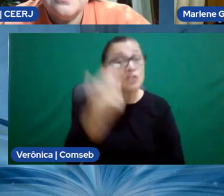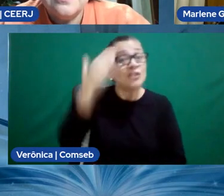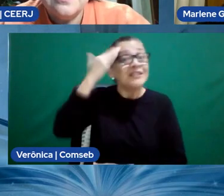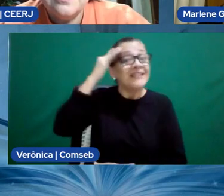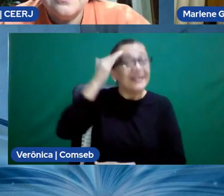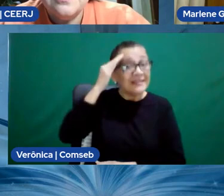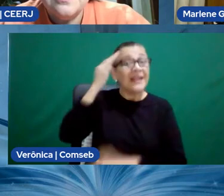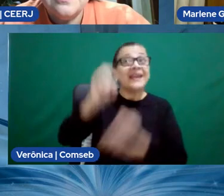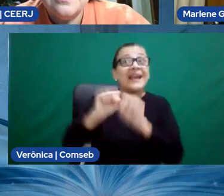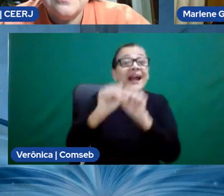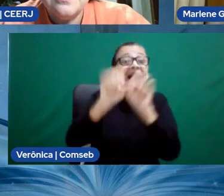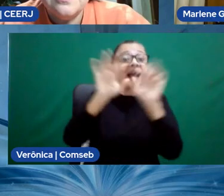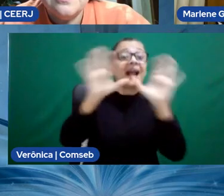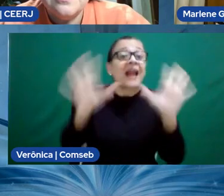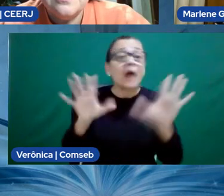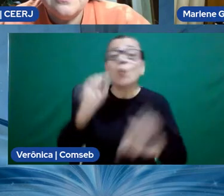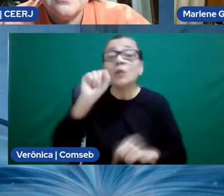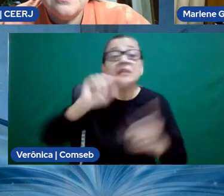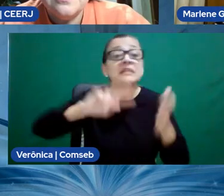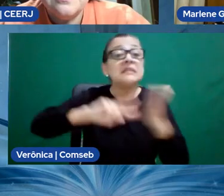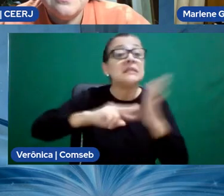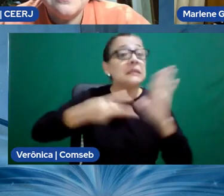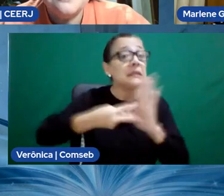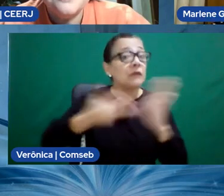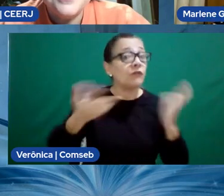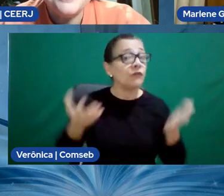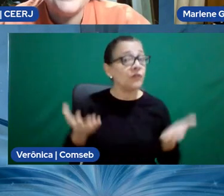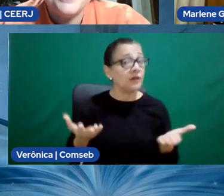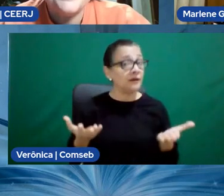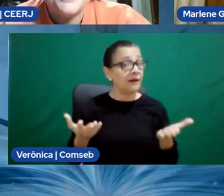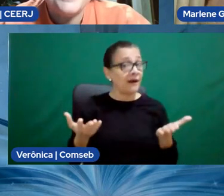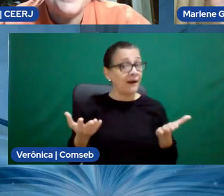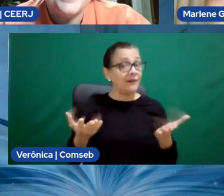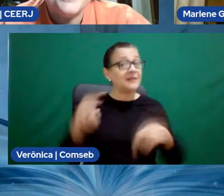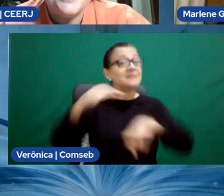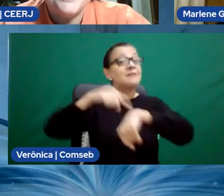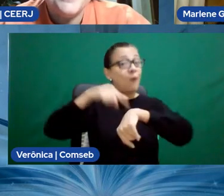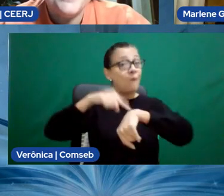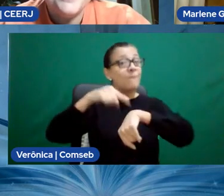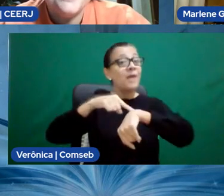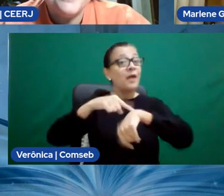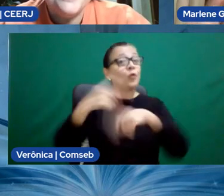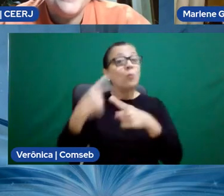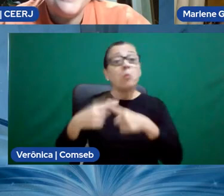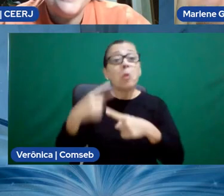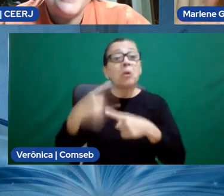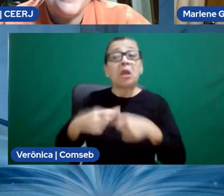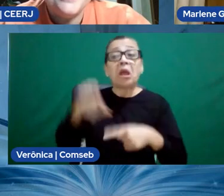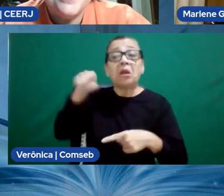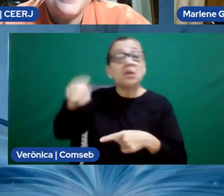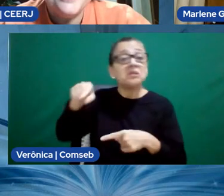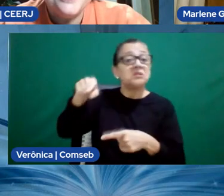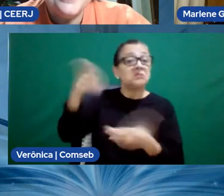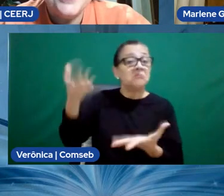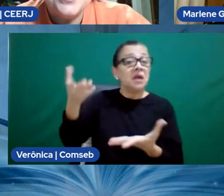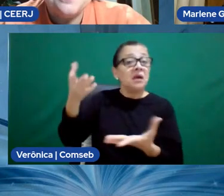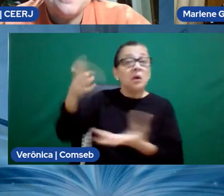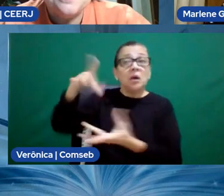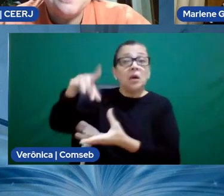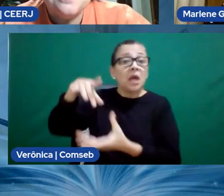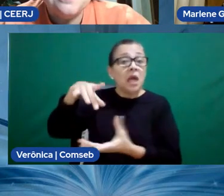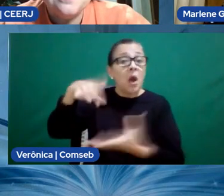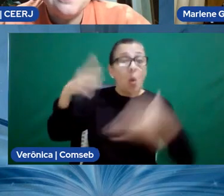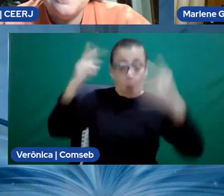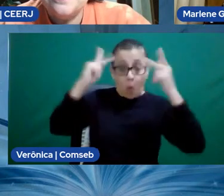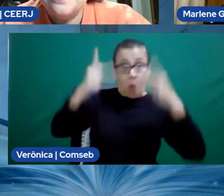também o que que significa, né, nesse momento aí, por que que não vai aparecer, não vai vir o homem como